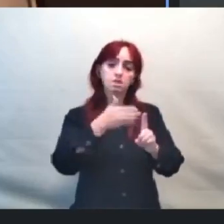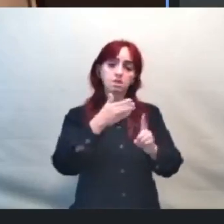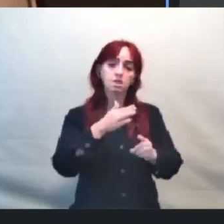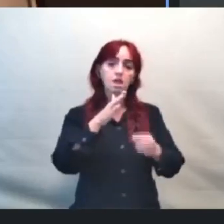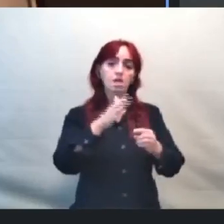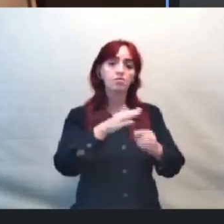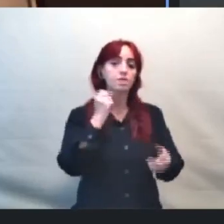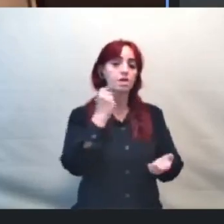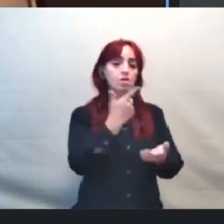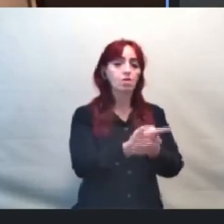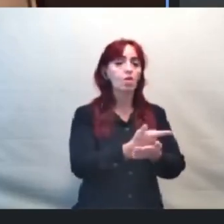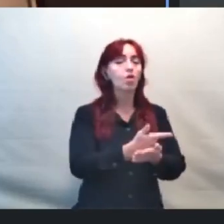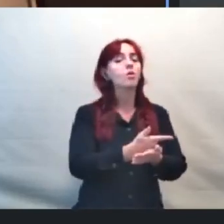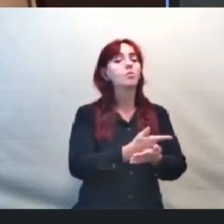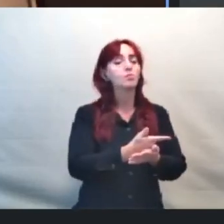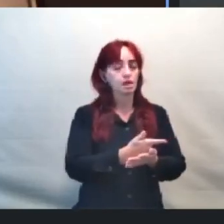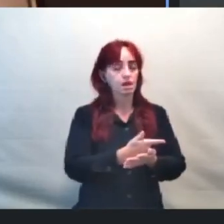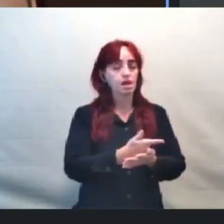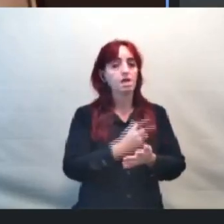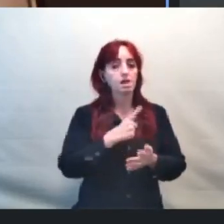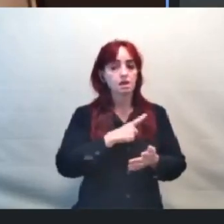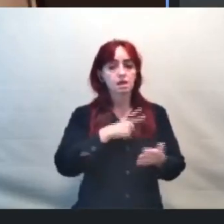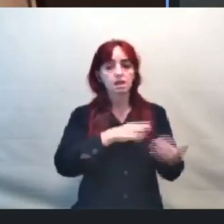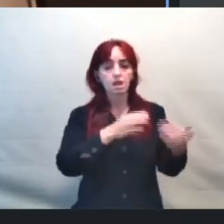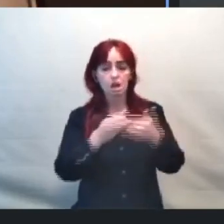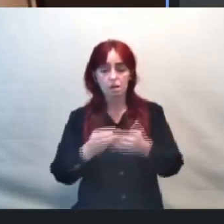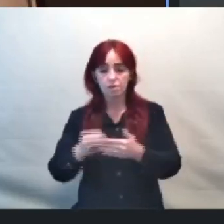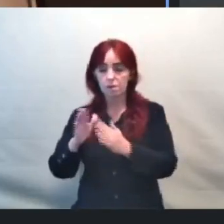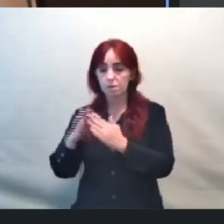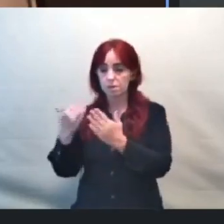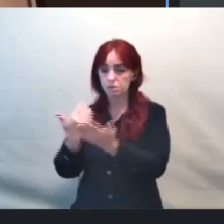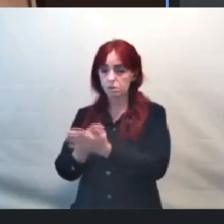escolas. Tanto os materiais que a senhora citou de distribuição